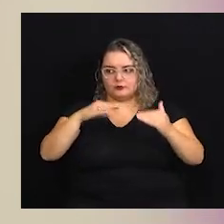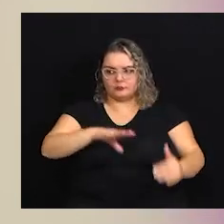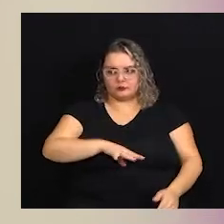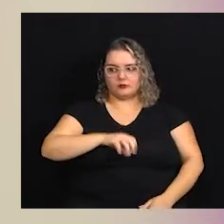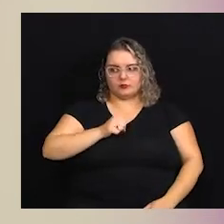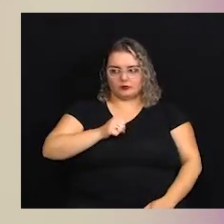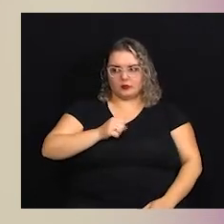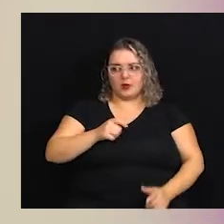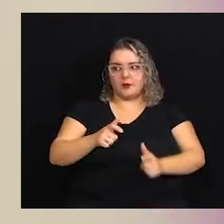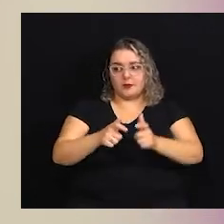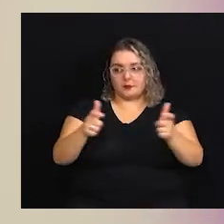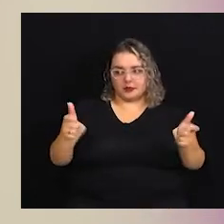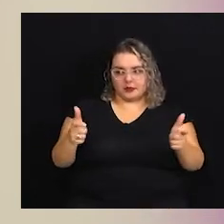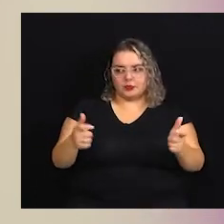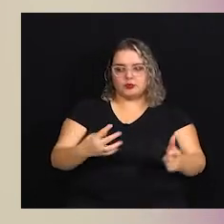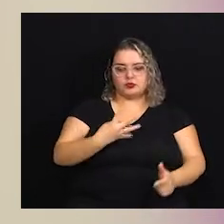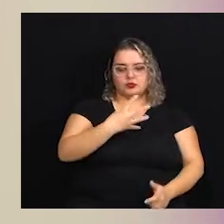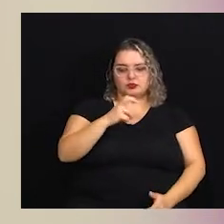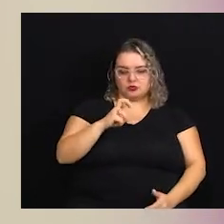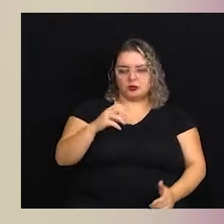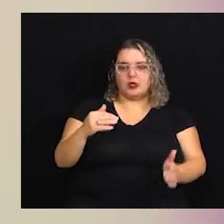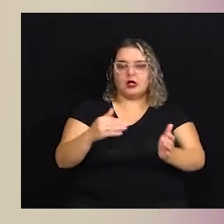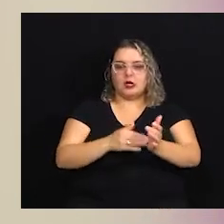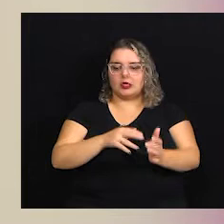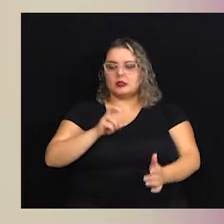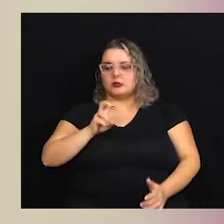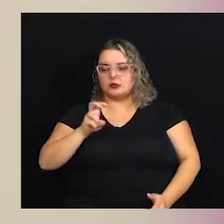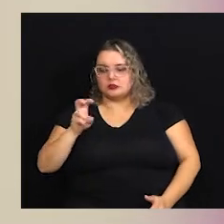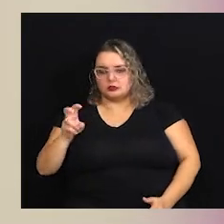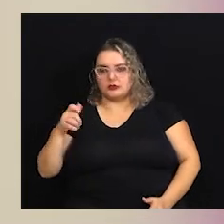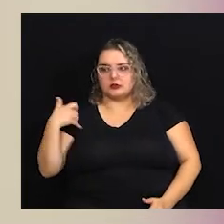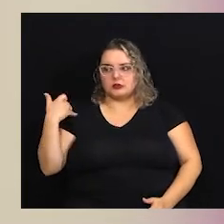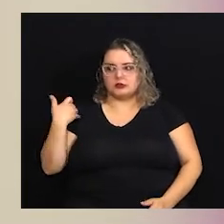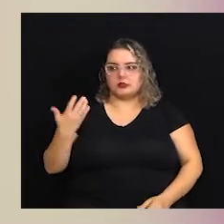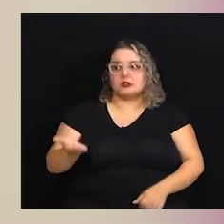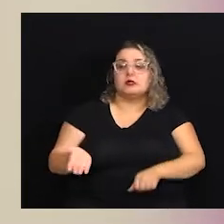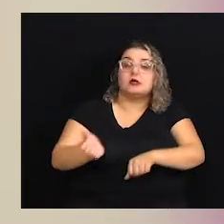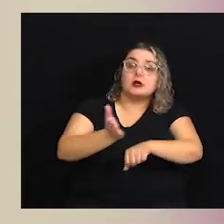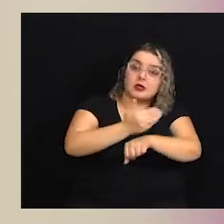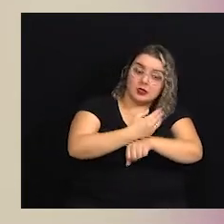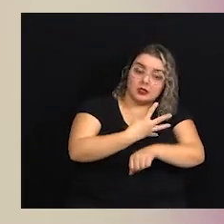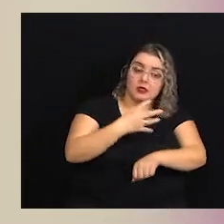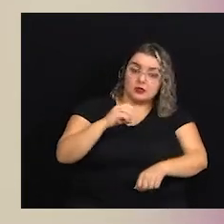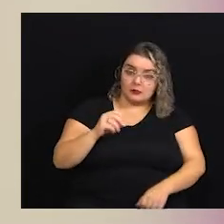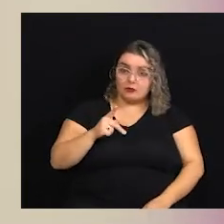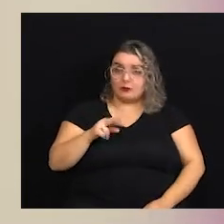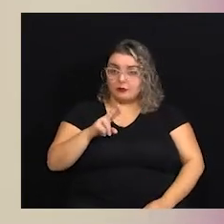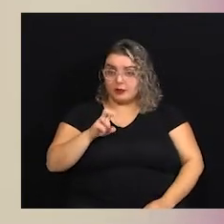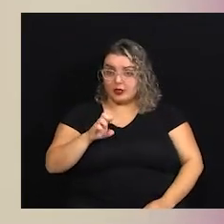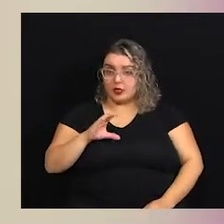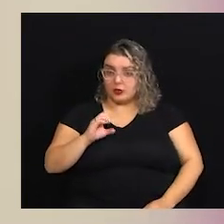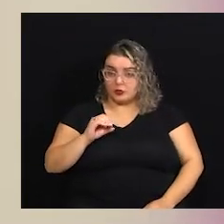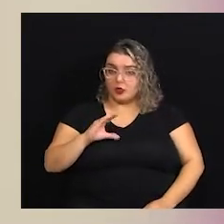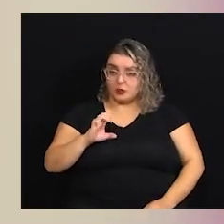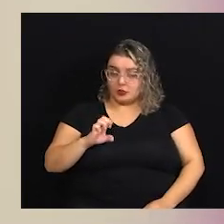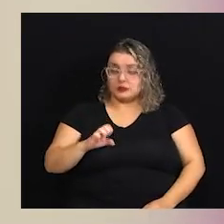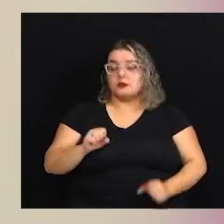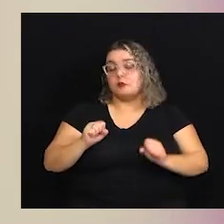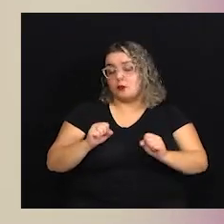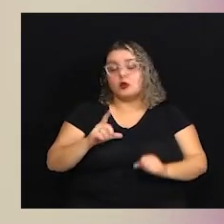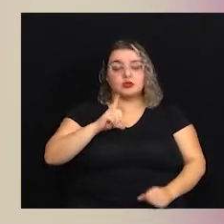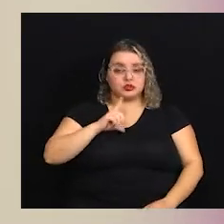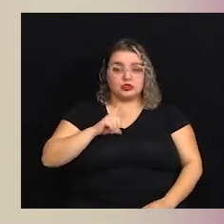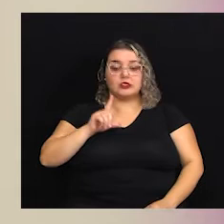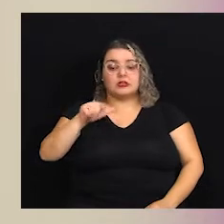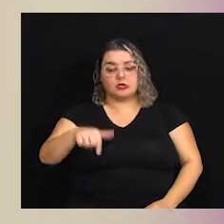para quem não conhece, a menopausa se dá para a grande maioria dos 45 aos 55. Antes dos 40 é menopausa precoce, pode